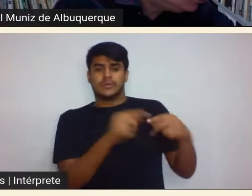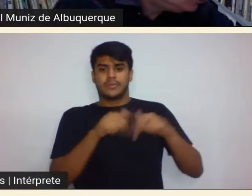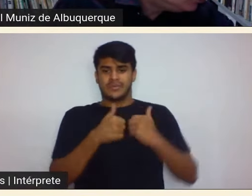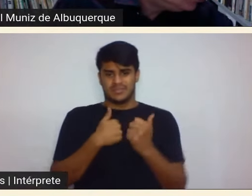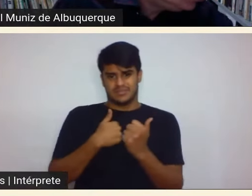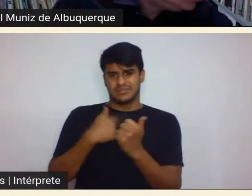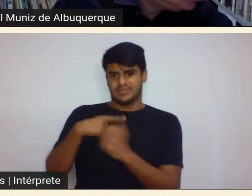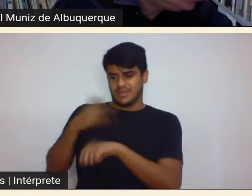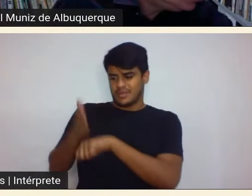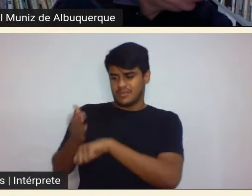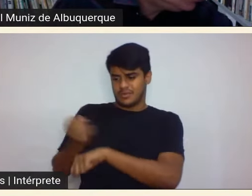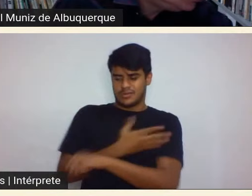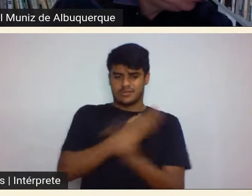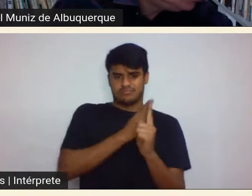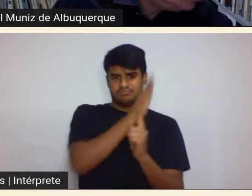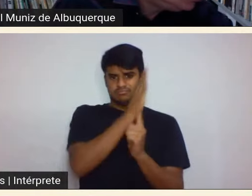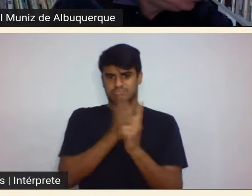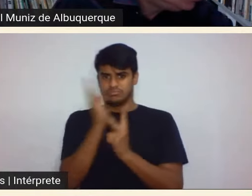modernidade?